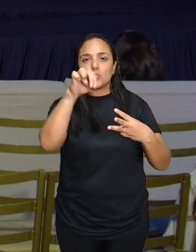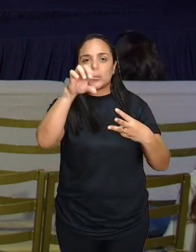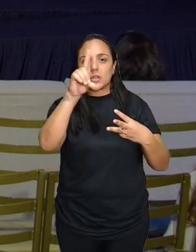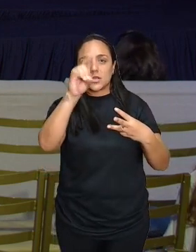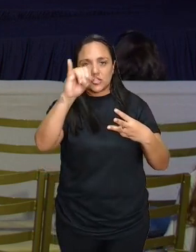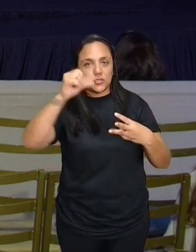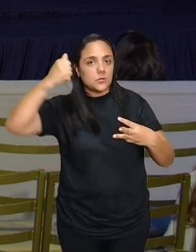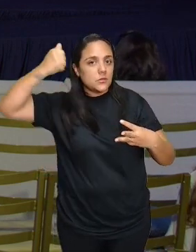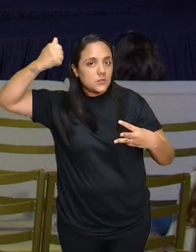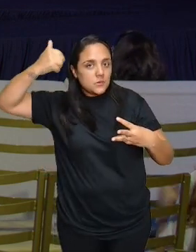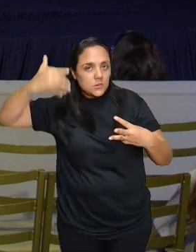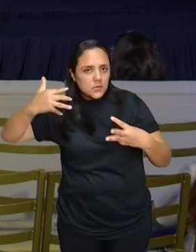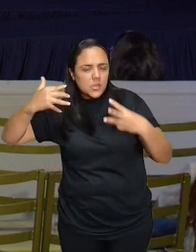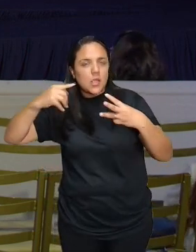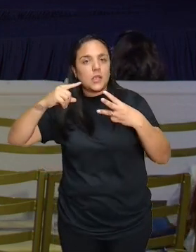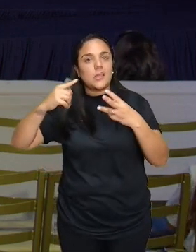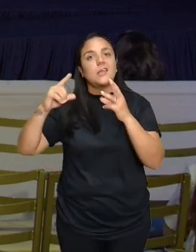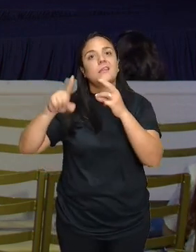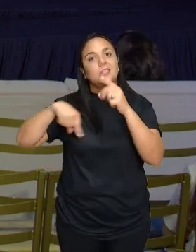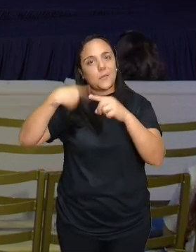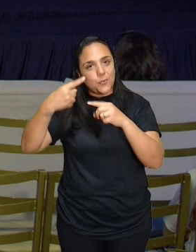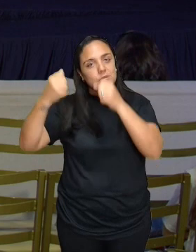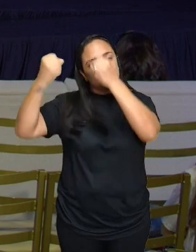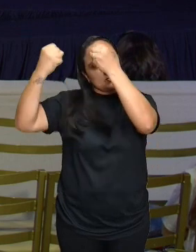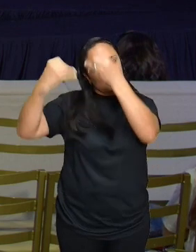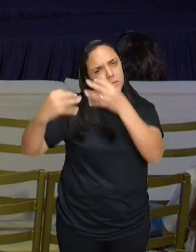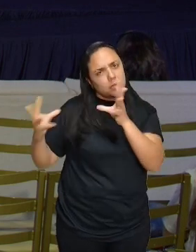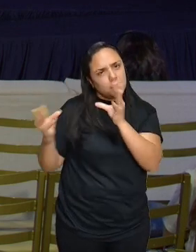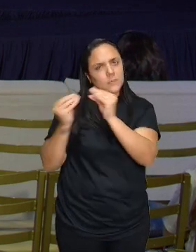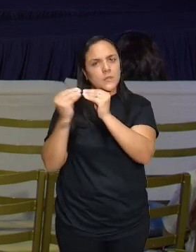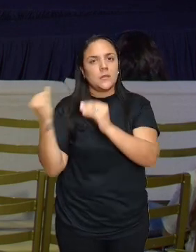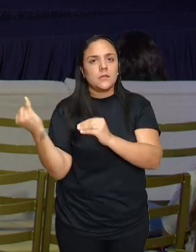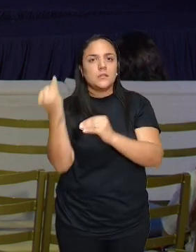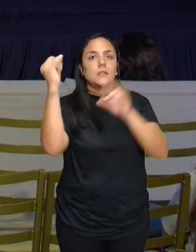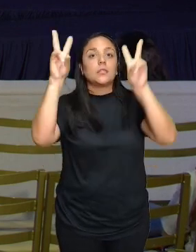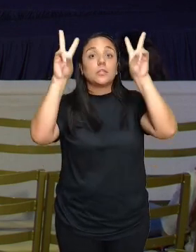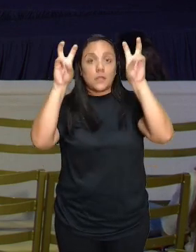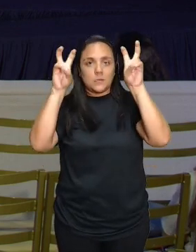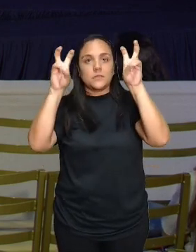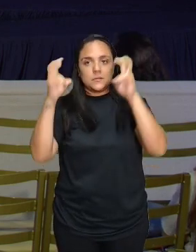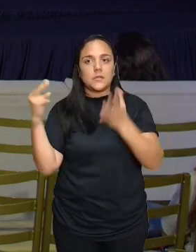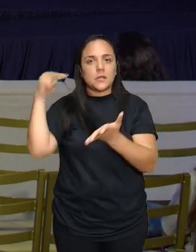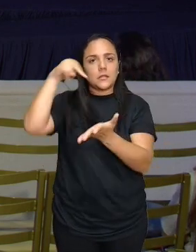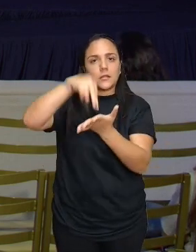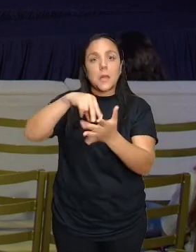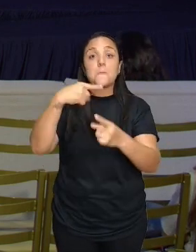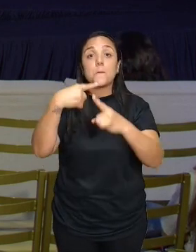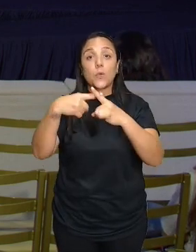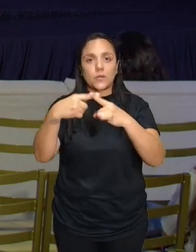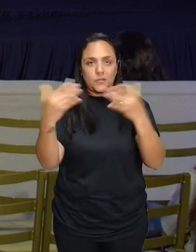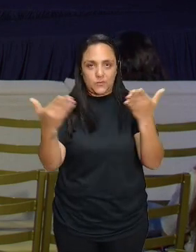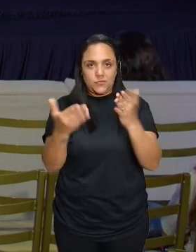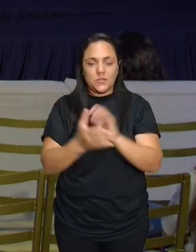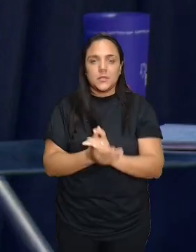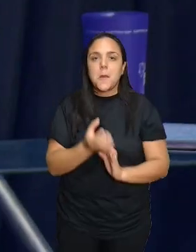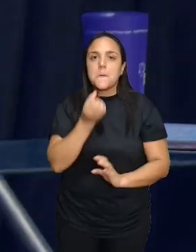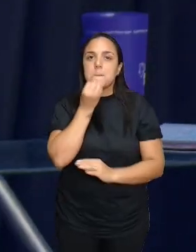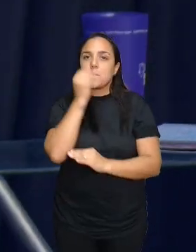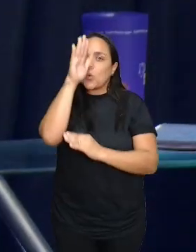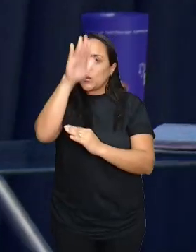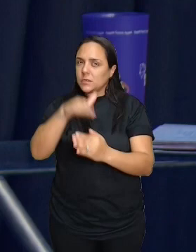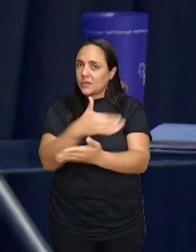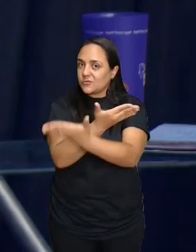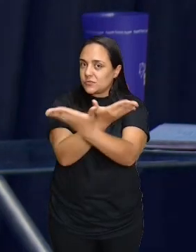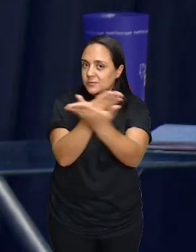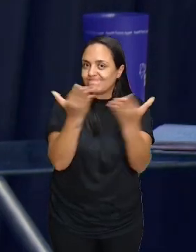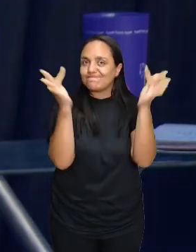apresenta e conta um pouquinho por que que esse tema é caro, né? Por que que tu está aqui nesse painel? Boa tarde a todos, estou muito